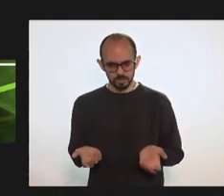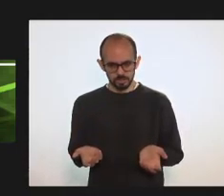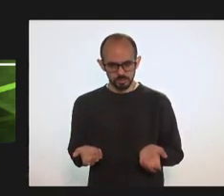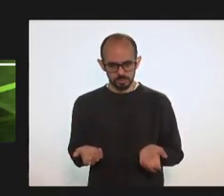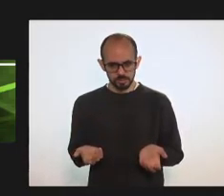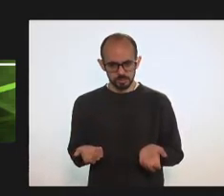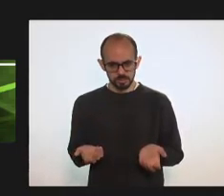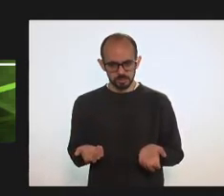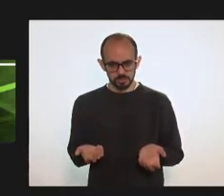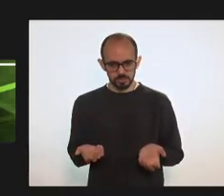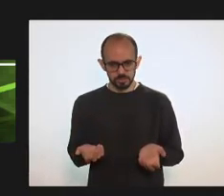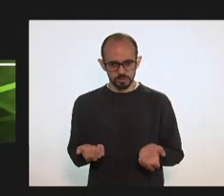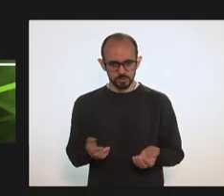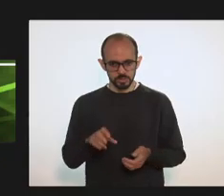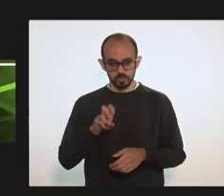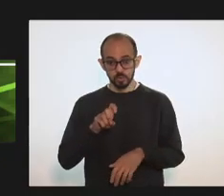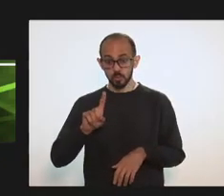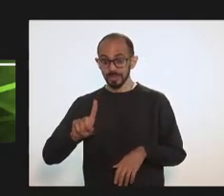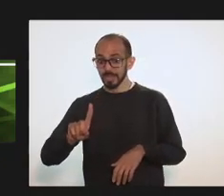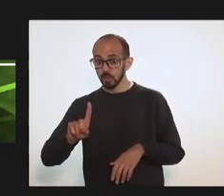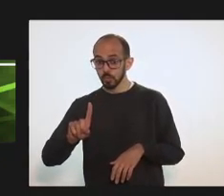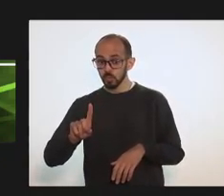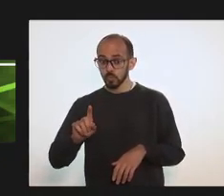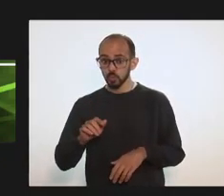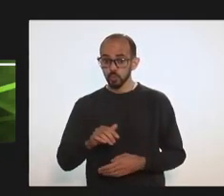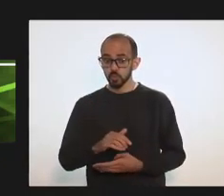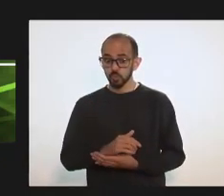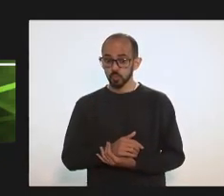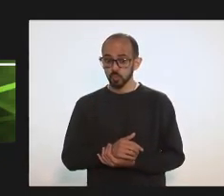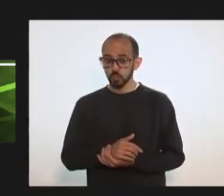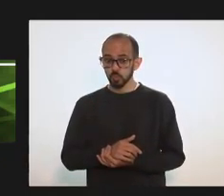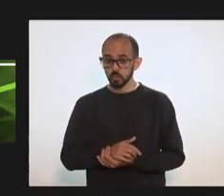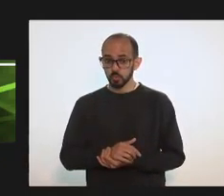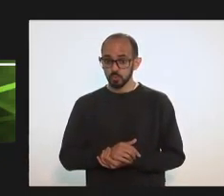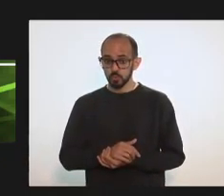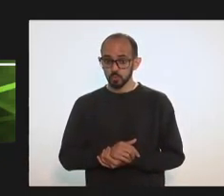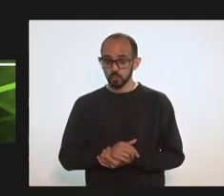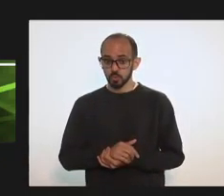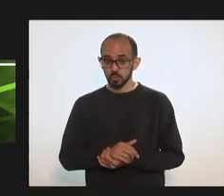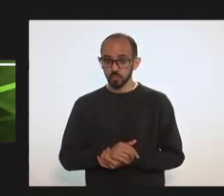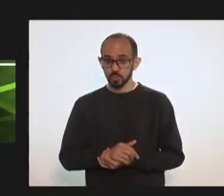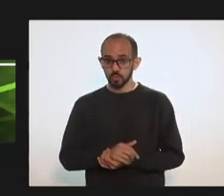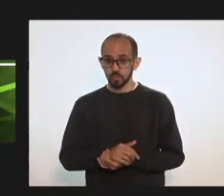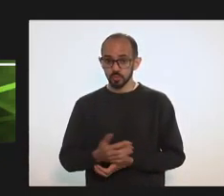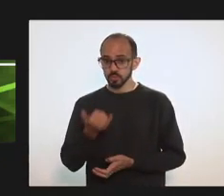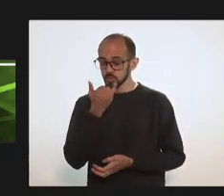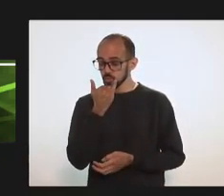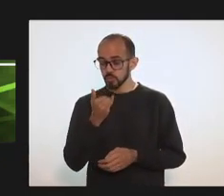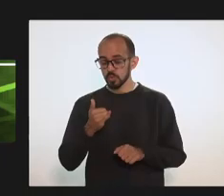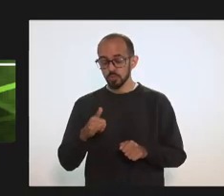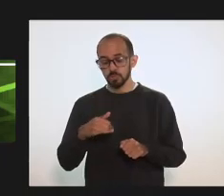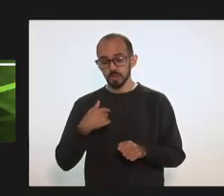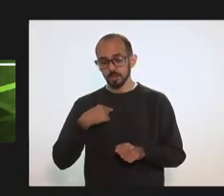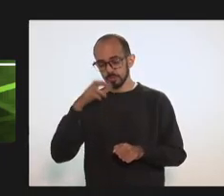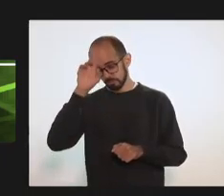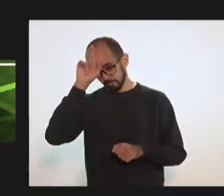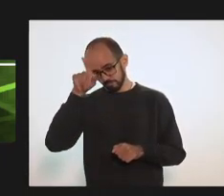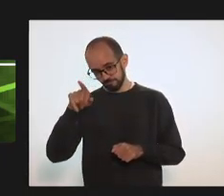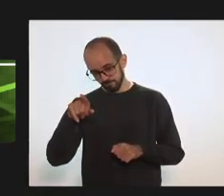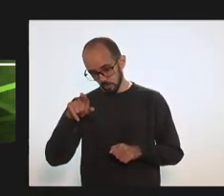Não tem despesa, já, o projeto já está andando no Estado, já contribui muito. Nós não estamos votando